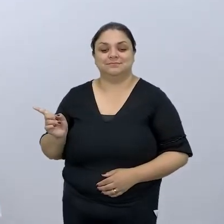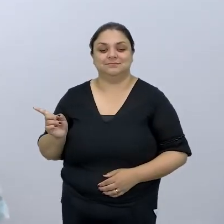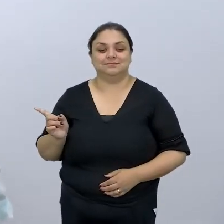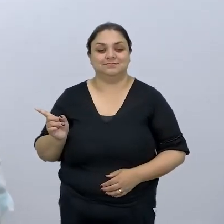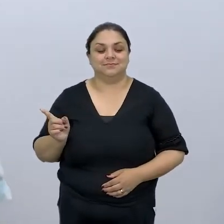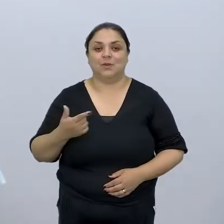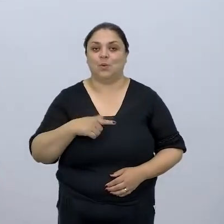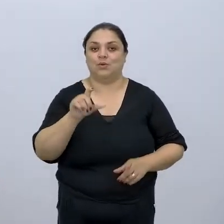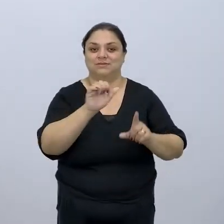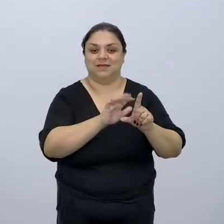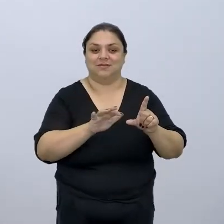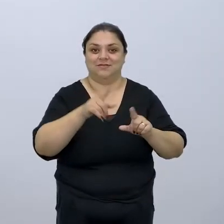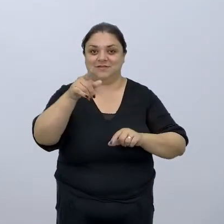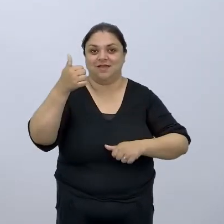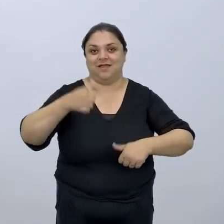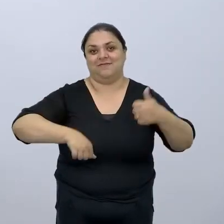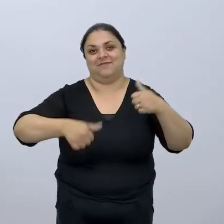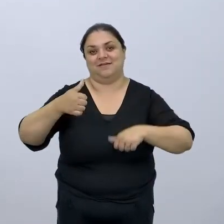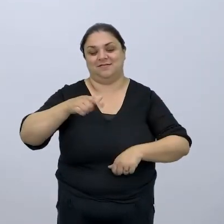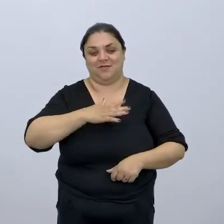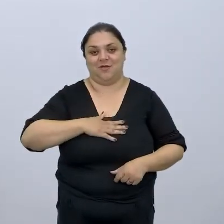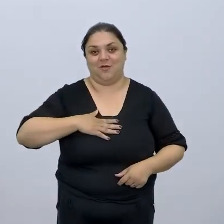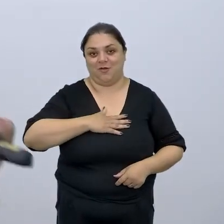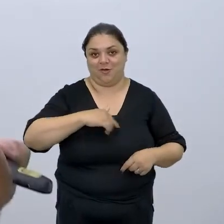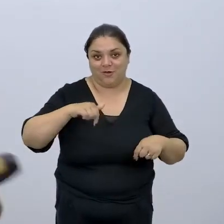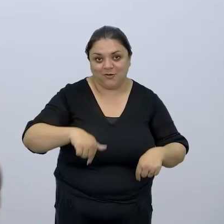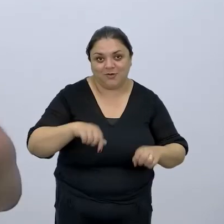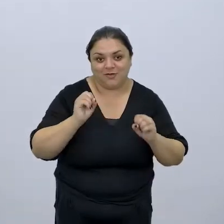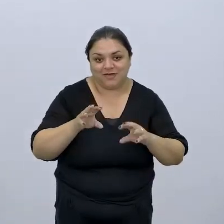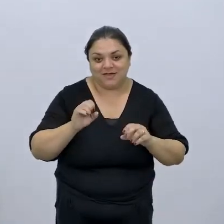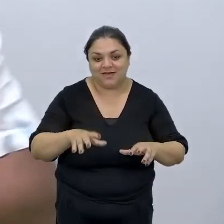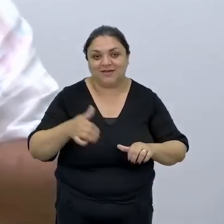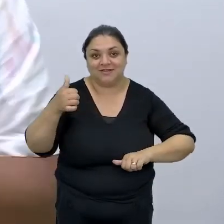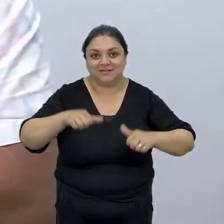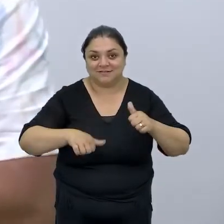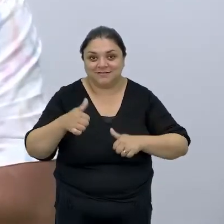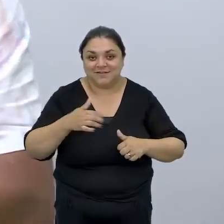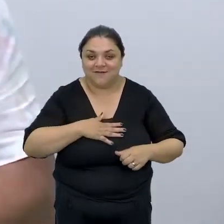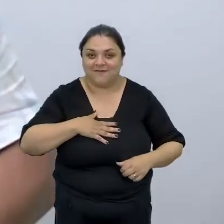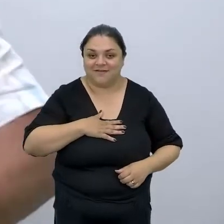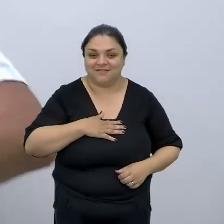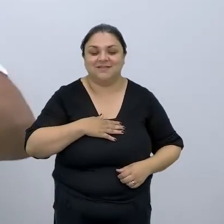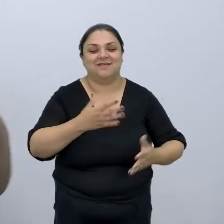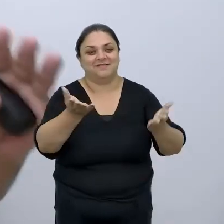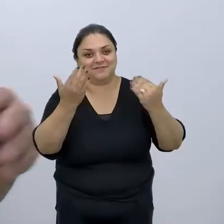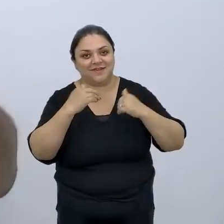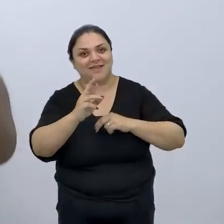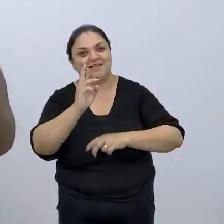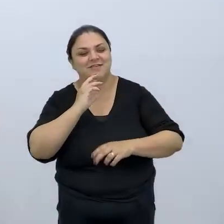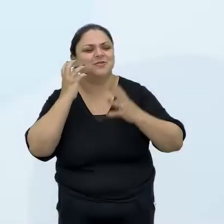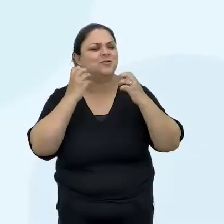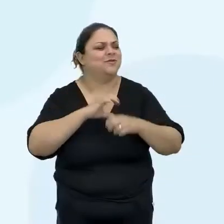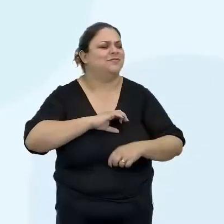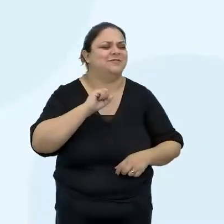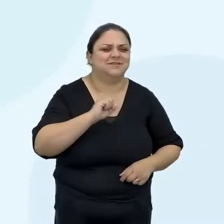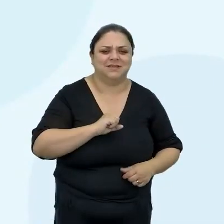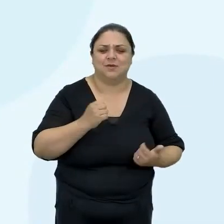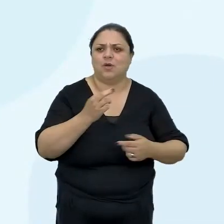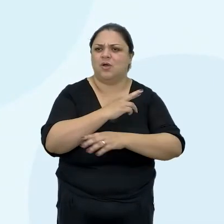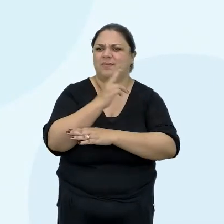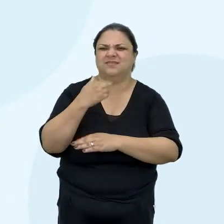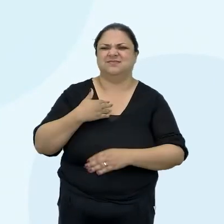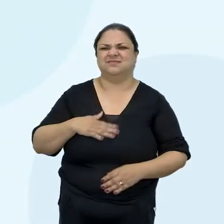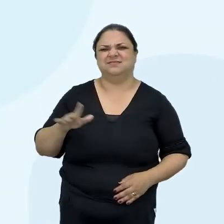outro QR Code para você dizer se você gostou da aula. Se você gostou da aula, fala assim, Tony, foi super essa aula. Se você não gostou, fala, Roberto, eu não gostei